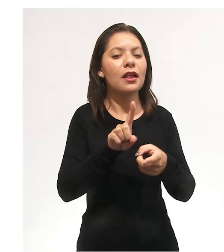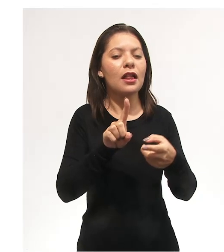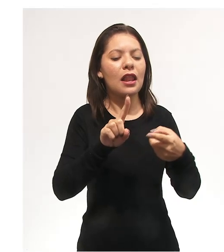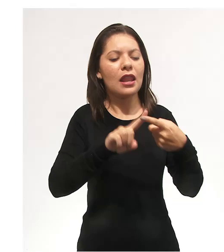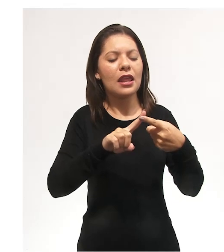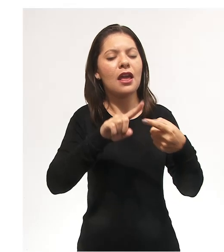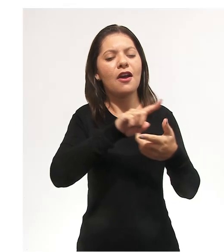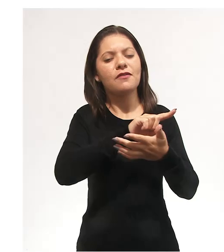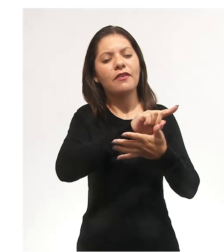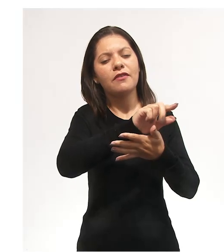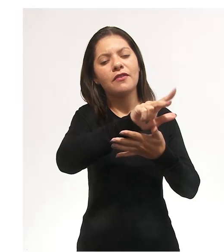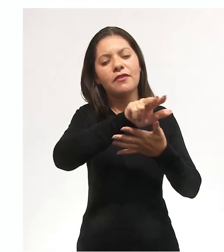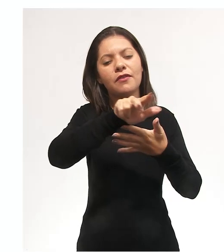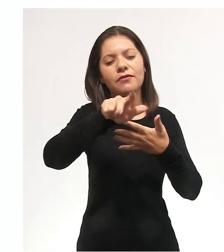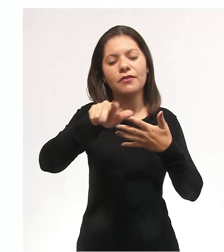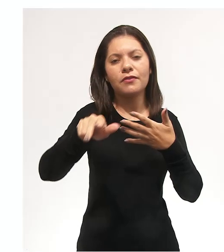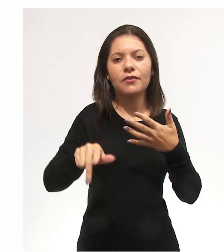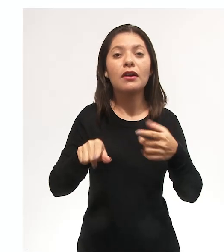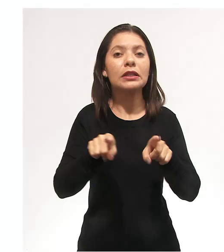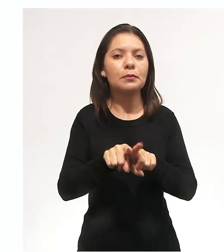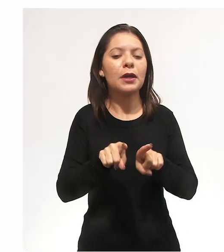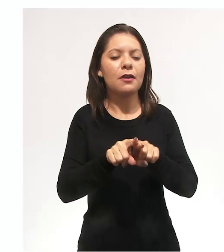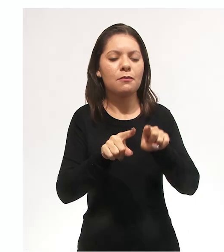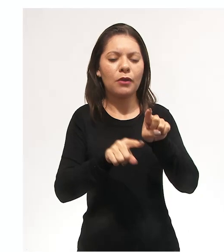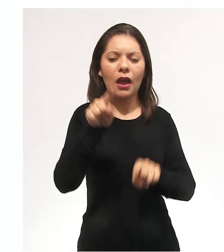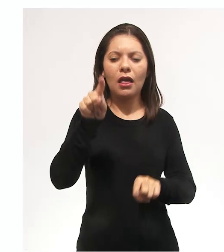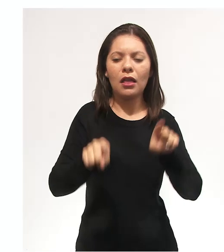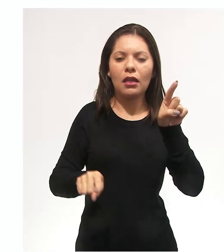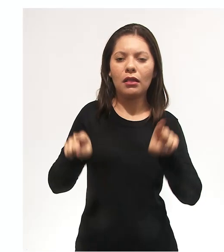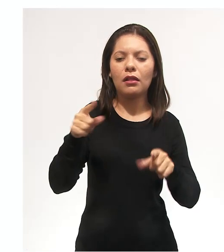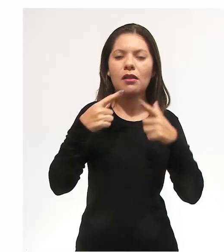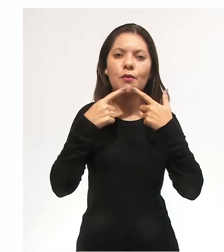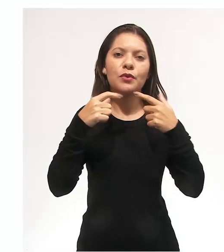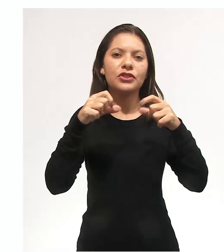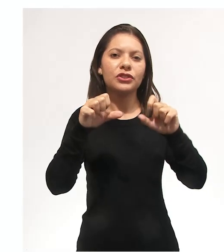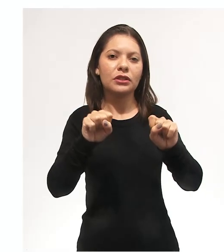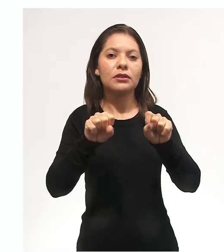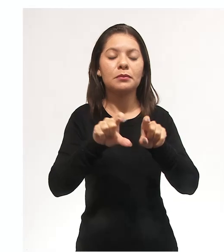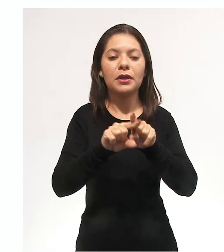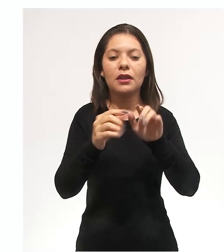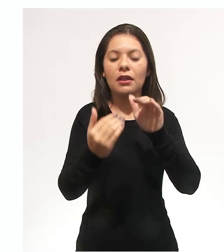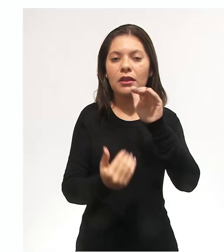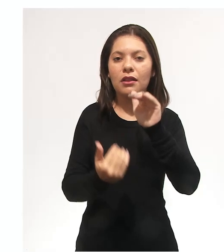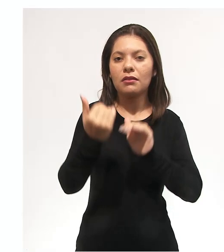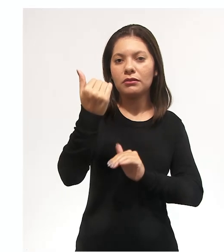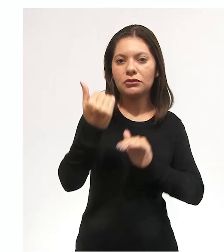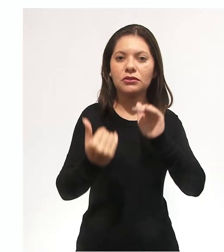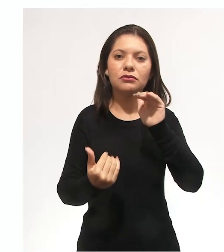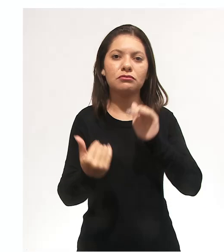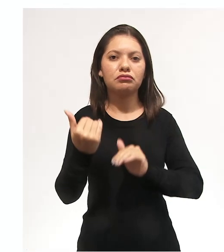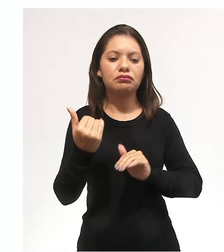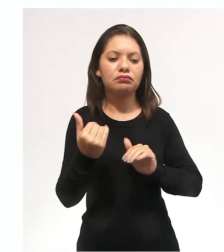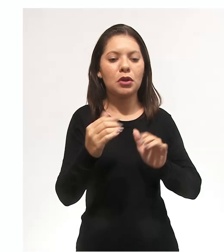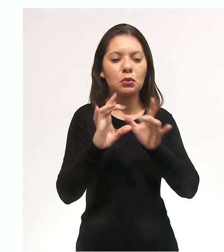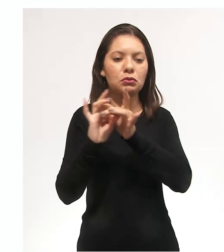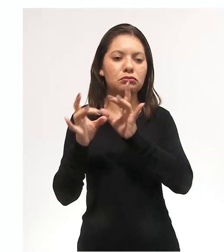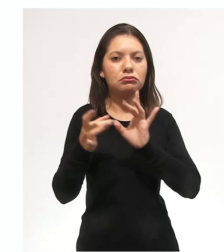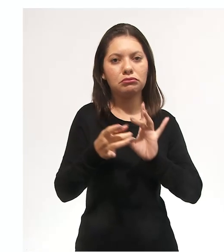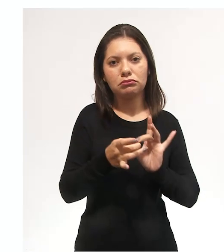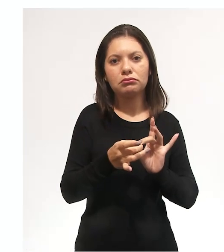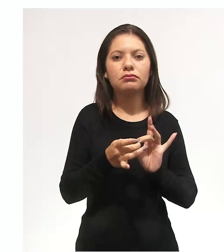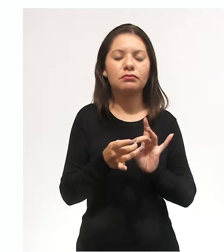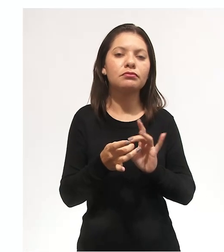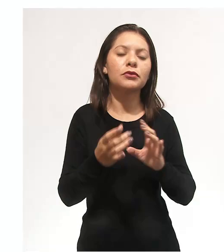língua, compreendendo as variações linguísticas e os diferentes níveis de uso da língua em diferentes